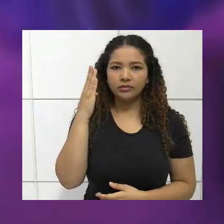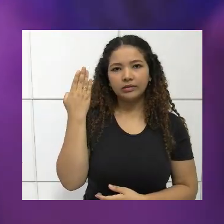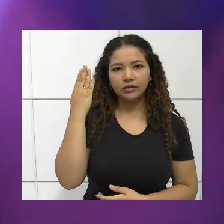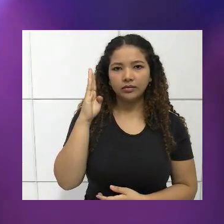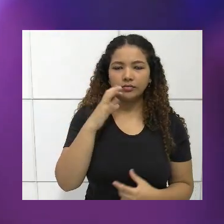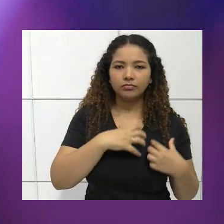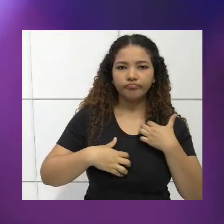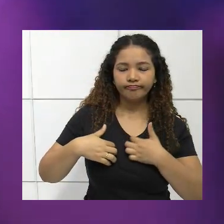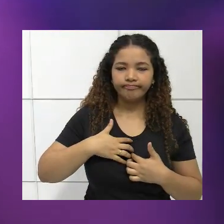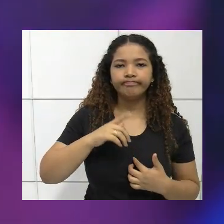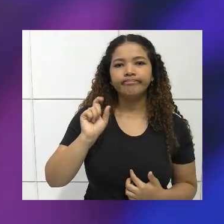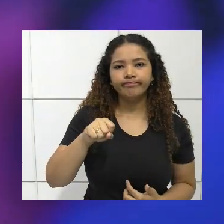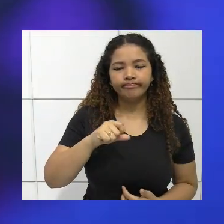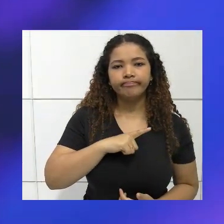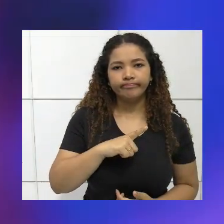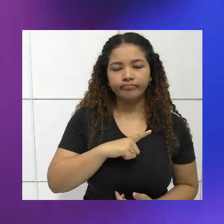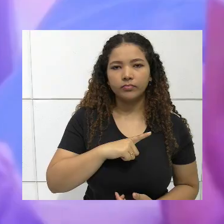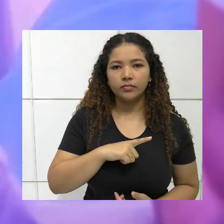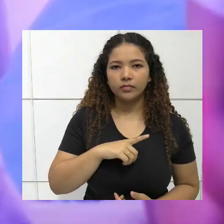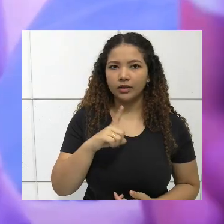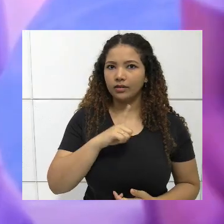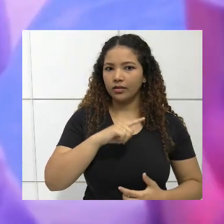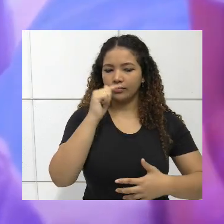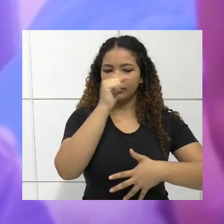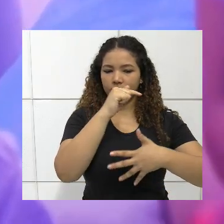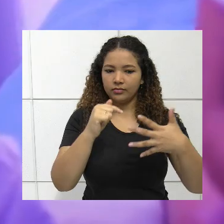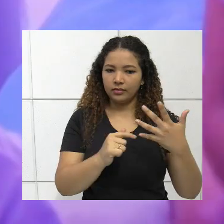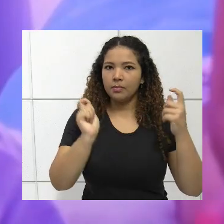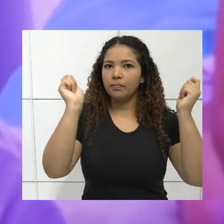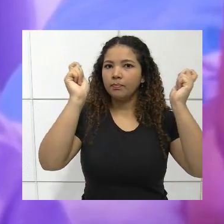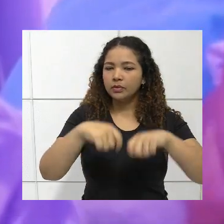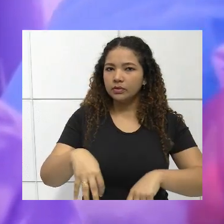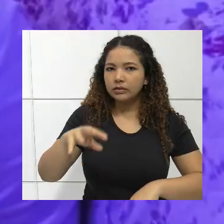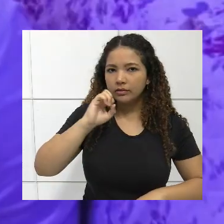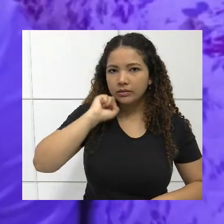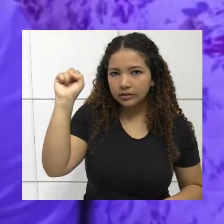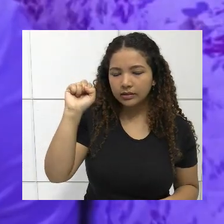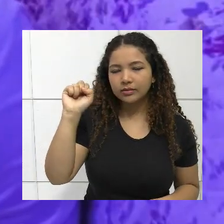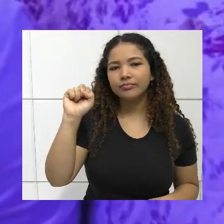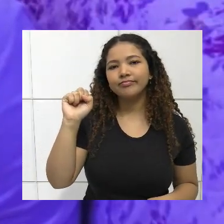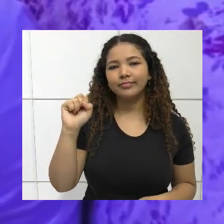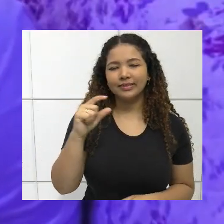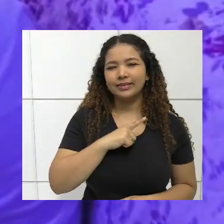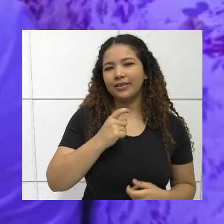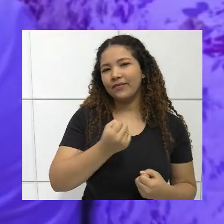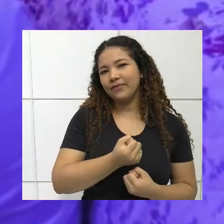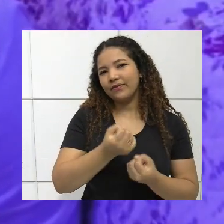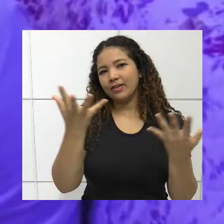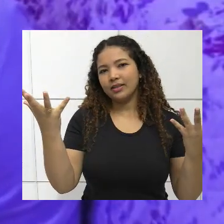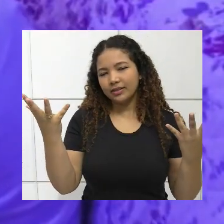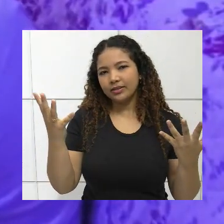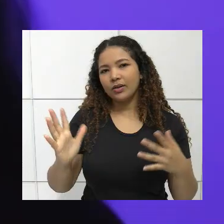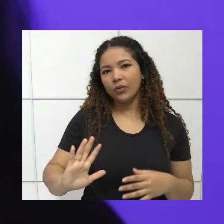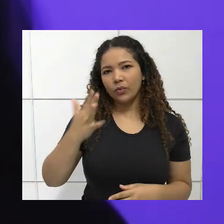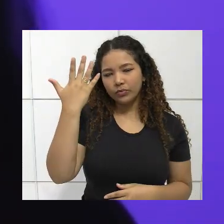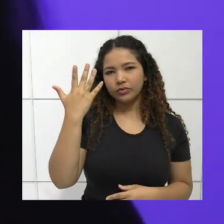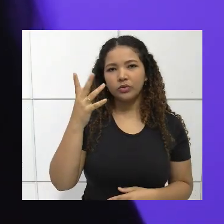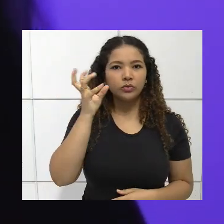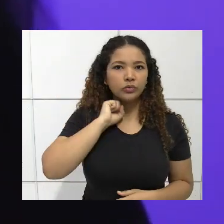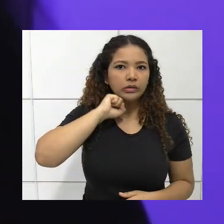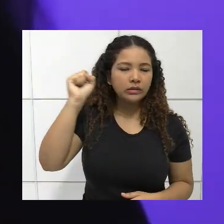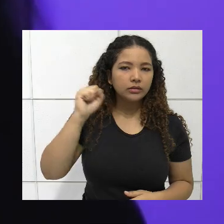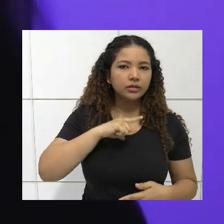Inclusive, fatos que podem levar ao suicídio? Temos diversos fatores. A gente sabe que o suicídio ele é multifatorial,